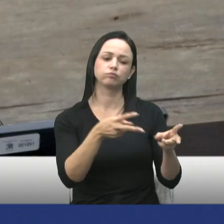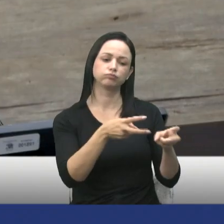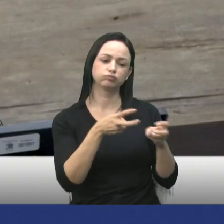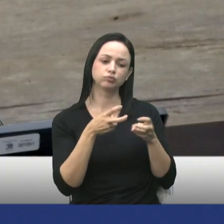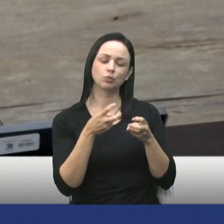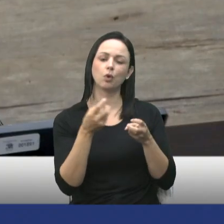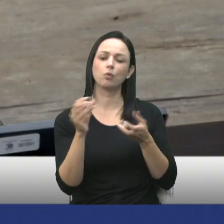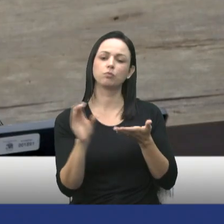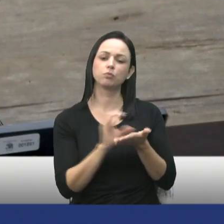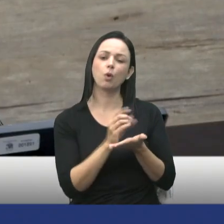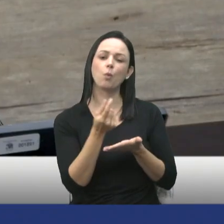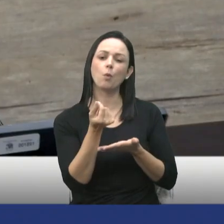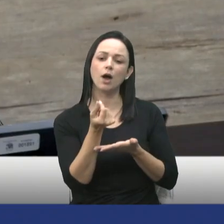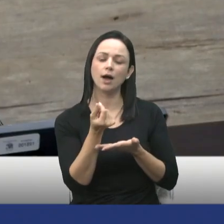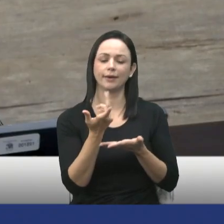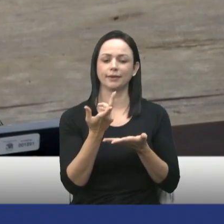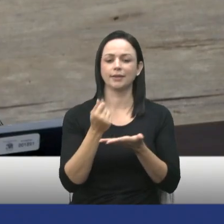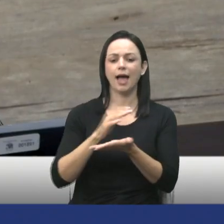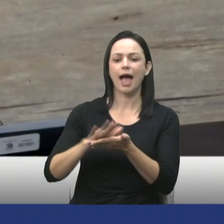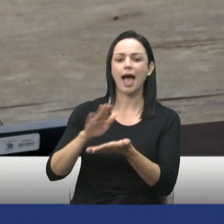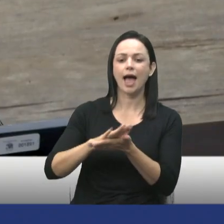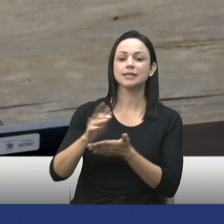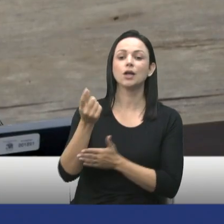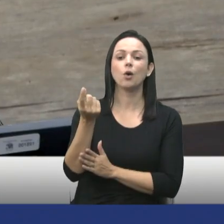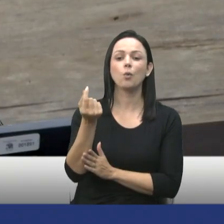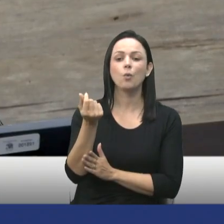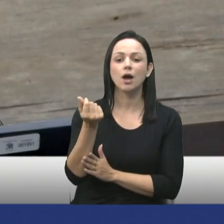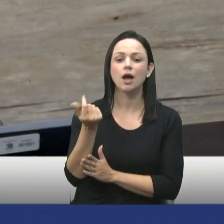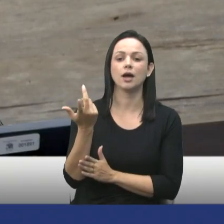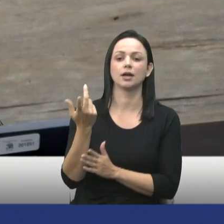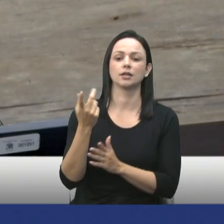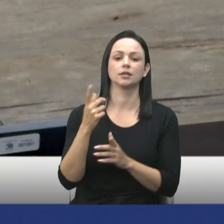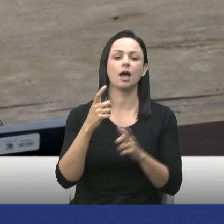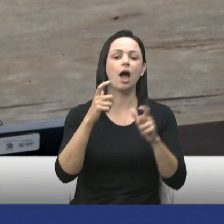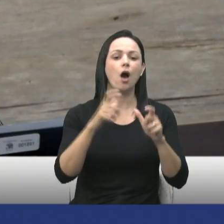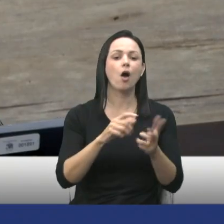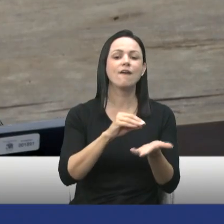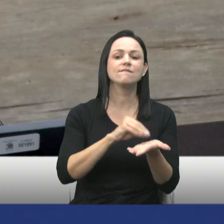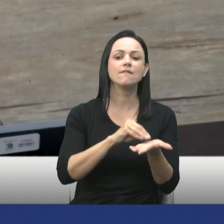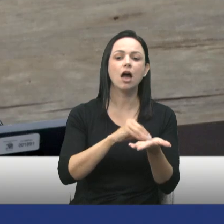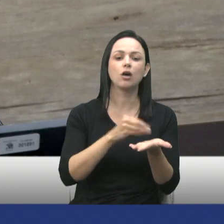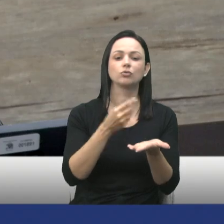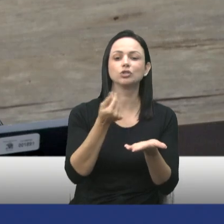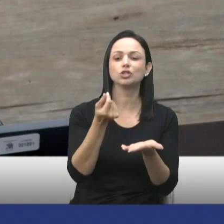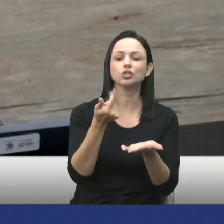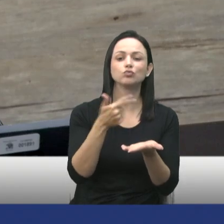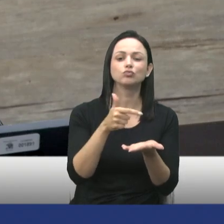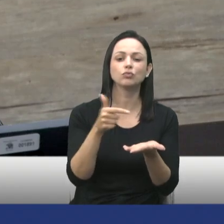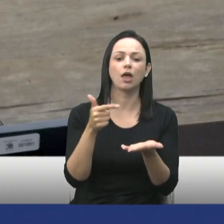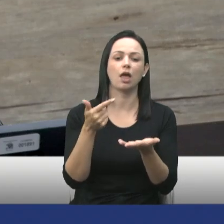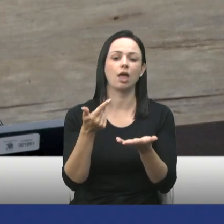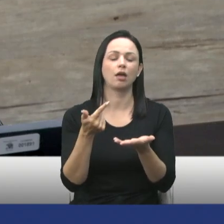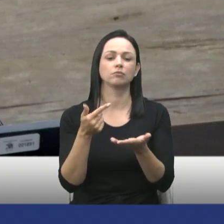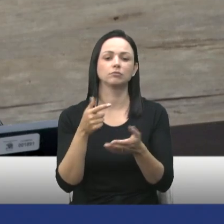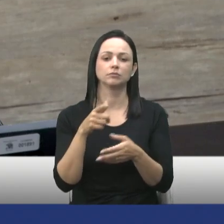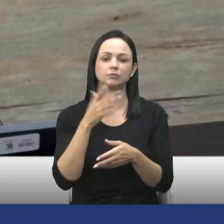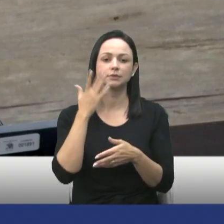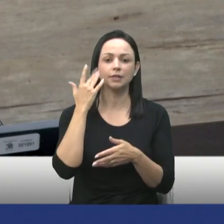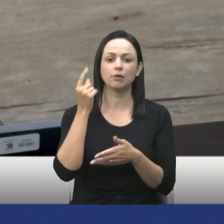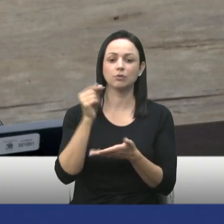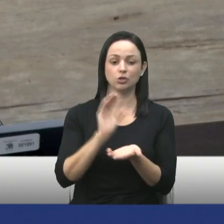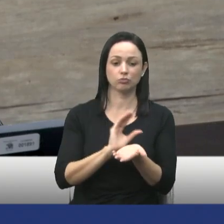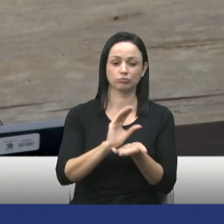gastos, aonde que está faltando o recurso. Por quê? A gente sabe que às vezes, um dissídio de uma